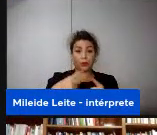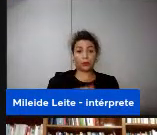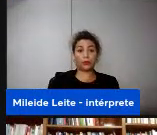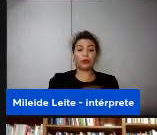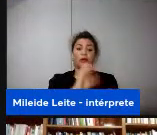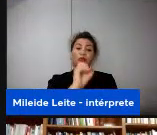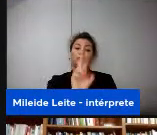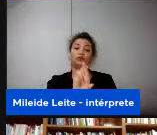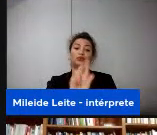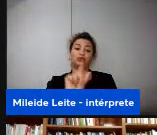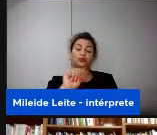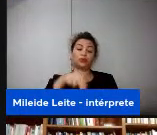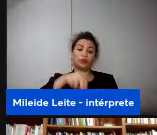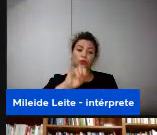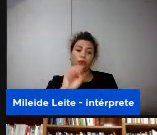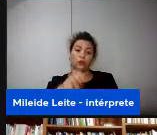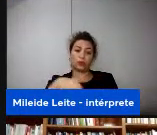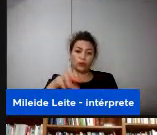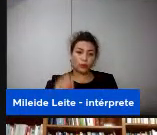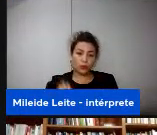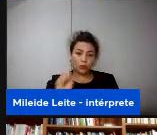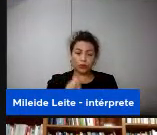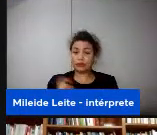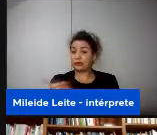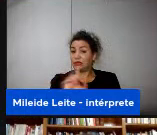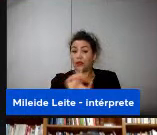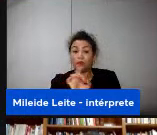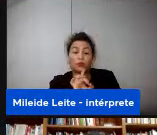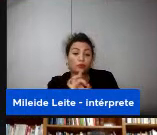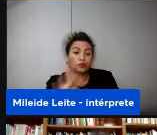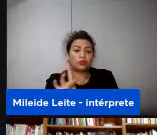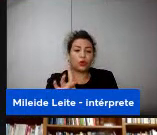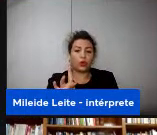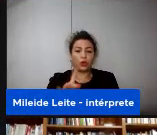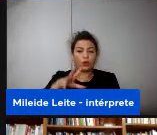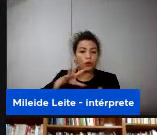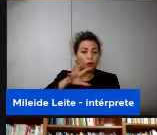organismos eles não apenas eles atuam